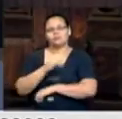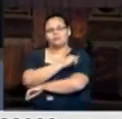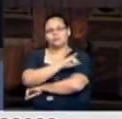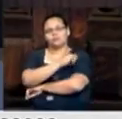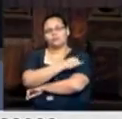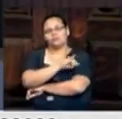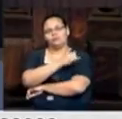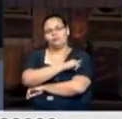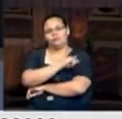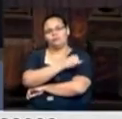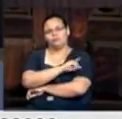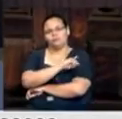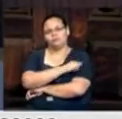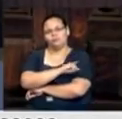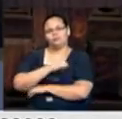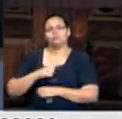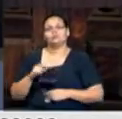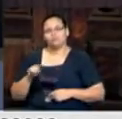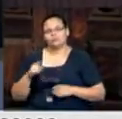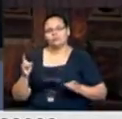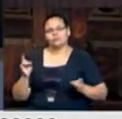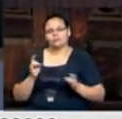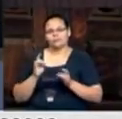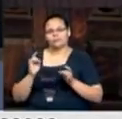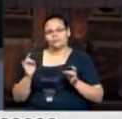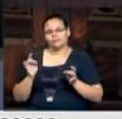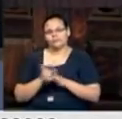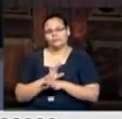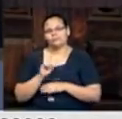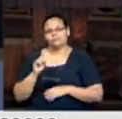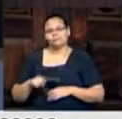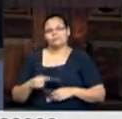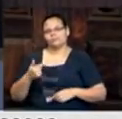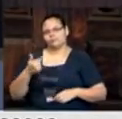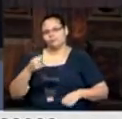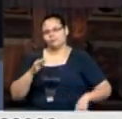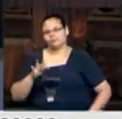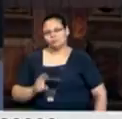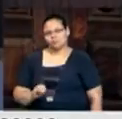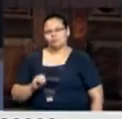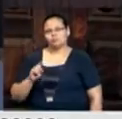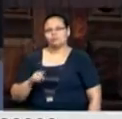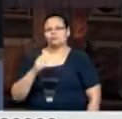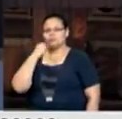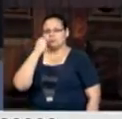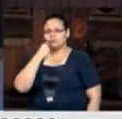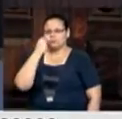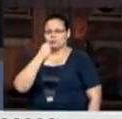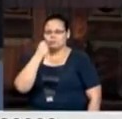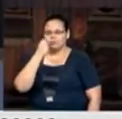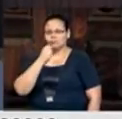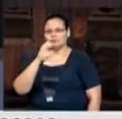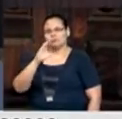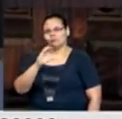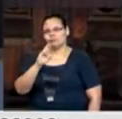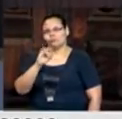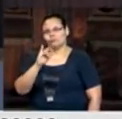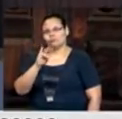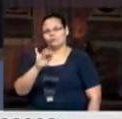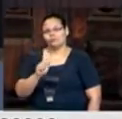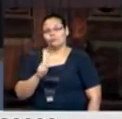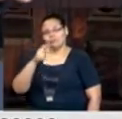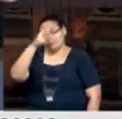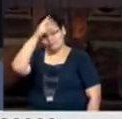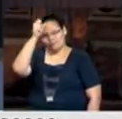Janeiro, que culminou-se com a eleição no segundo turno do senador Marcelo Crivella, prefeito do Rio de Janeiro.